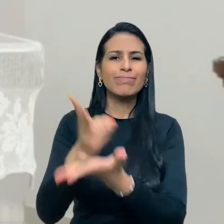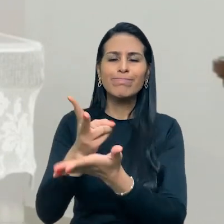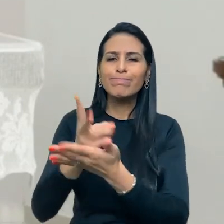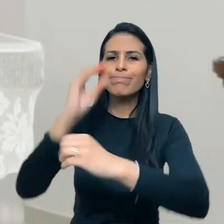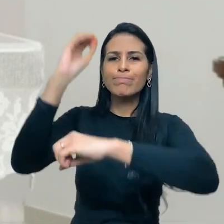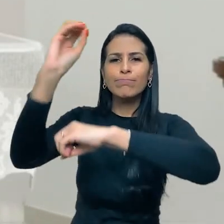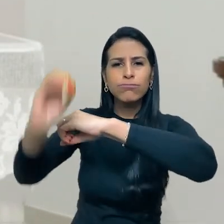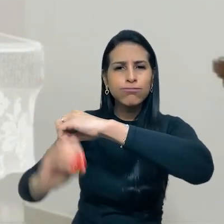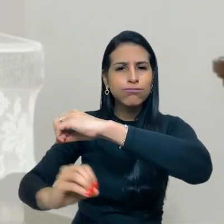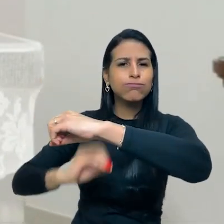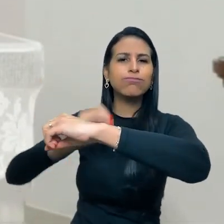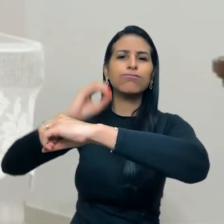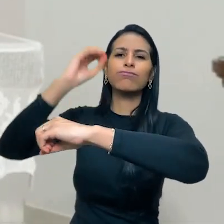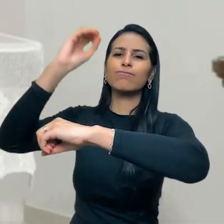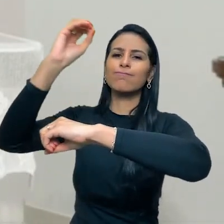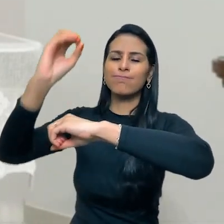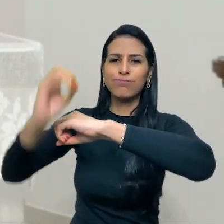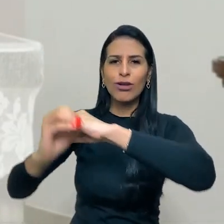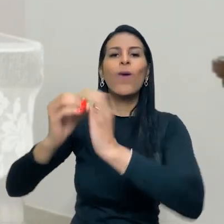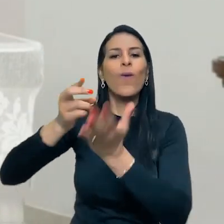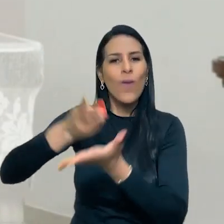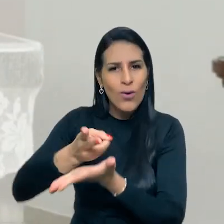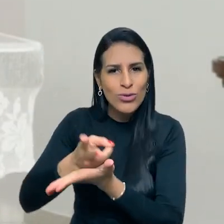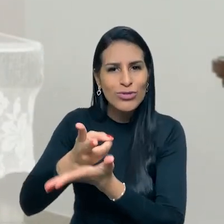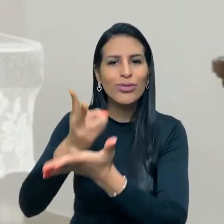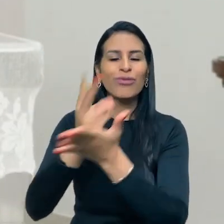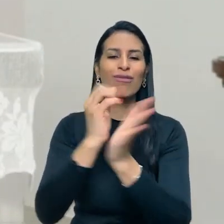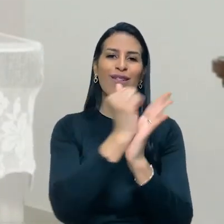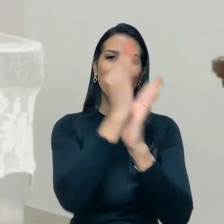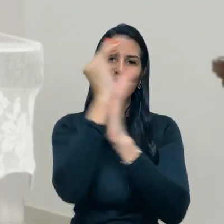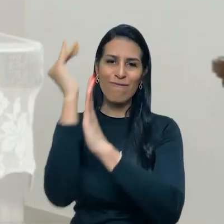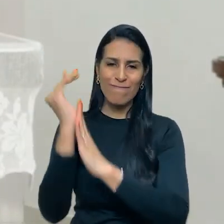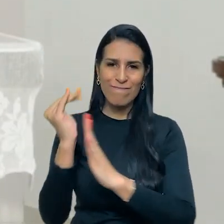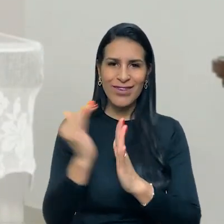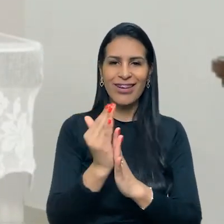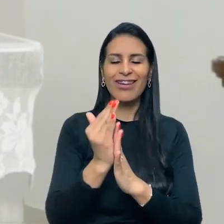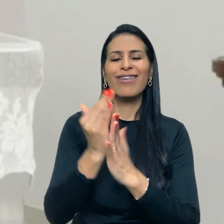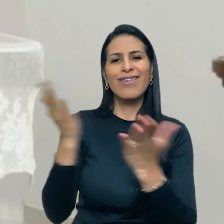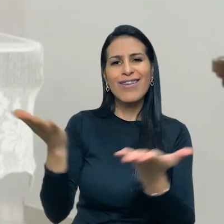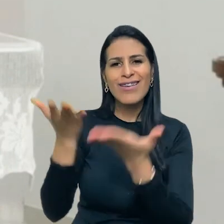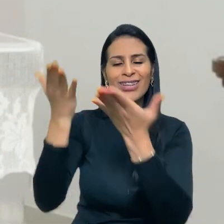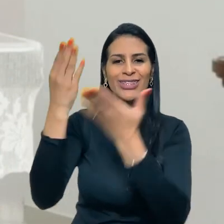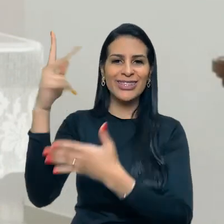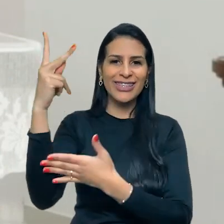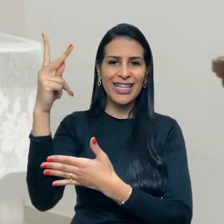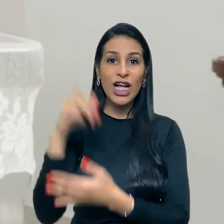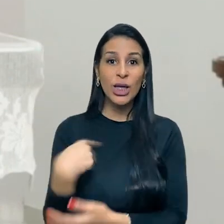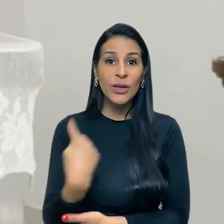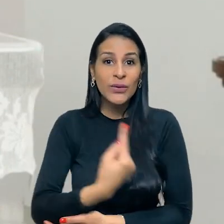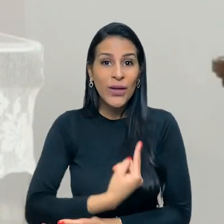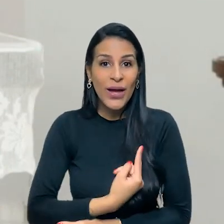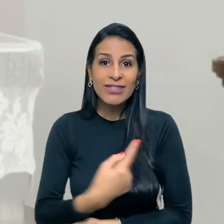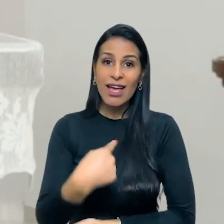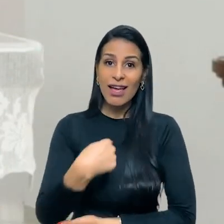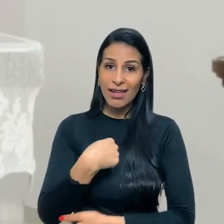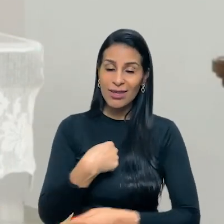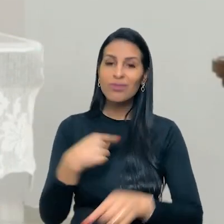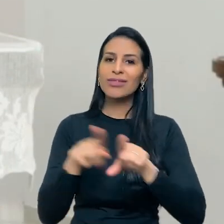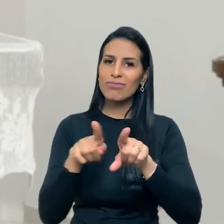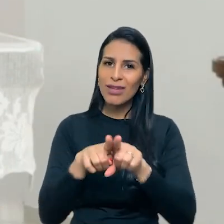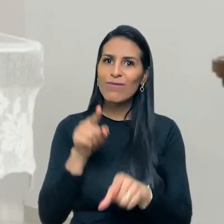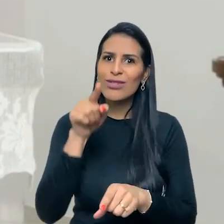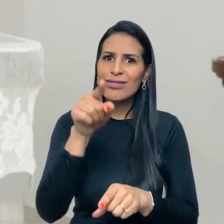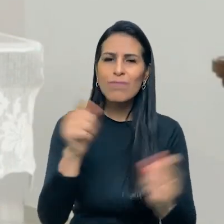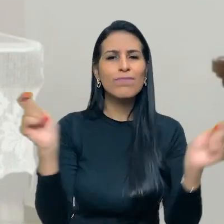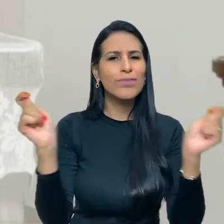o nome do Senhor seja louvado. Que nós, você e eu, possamos louvar o nome